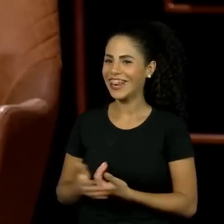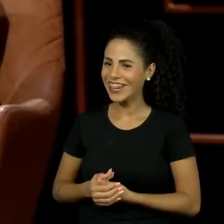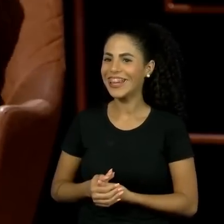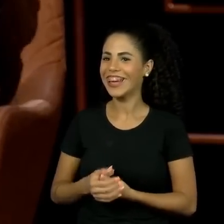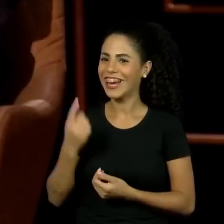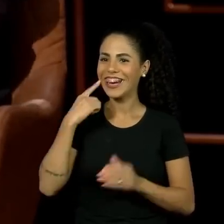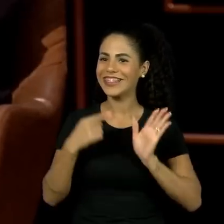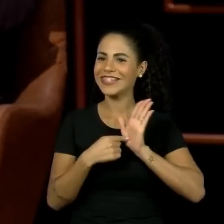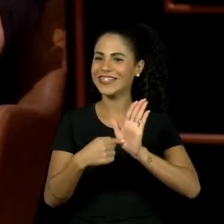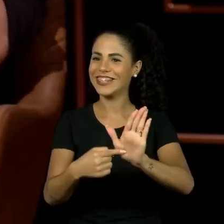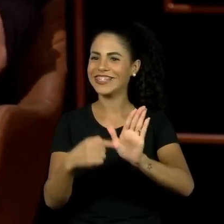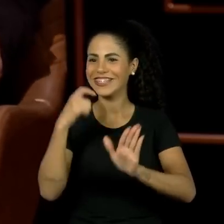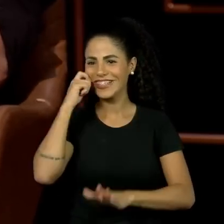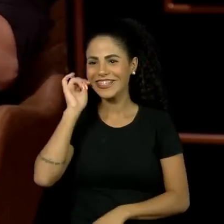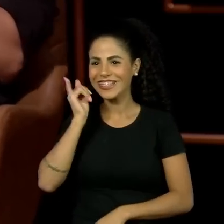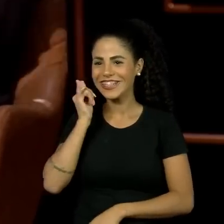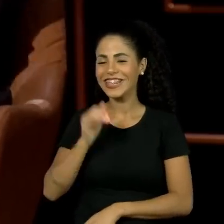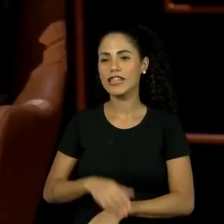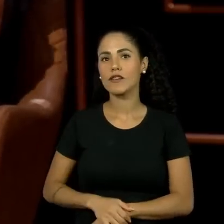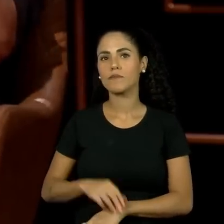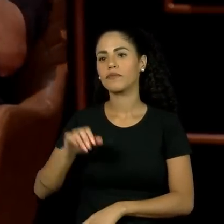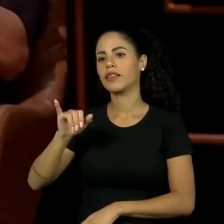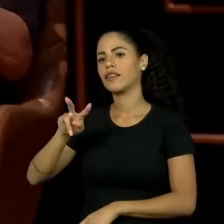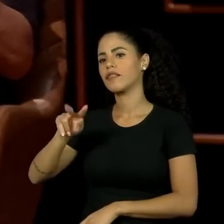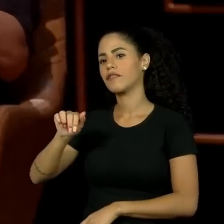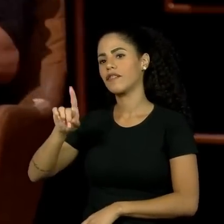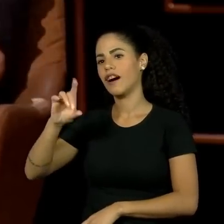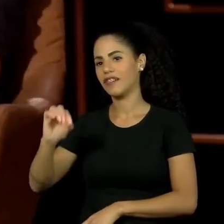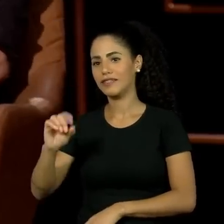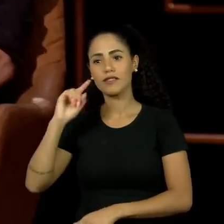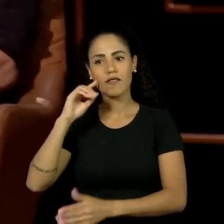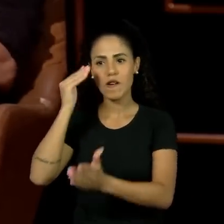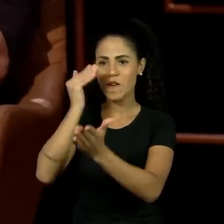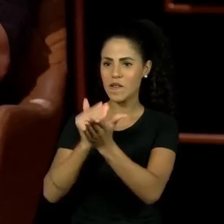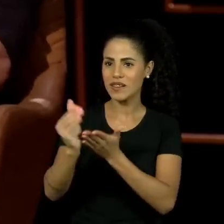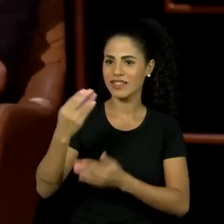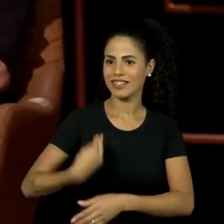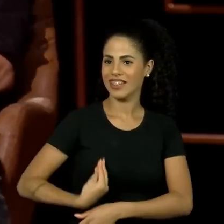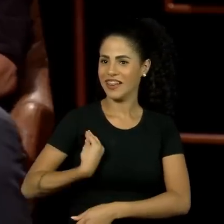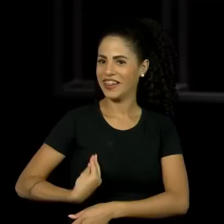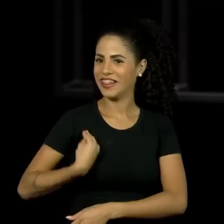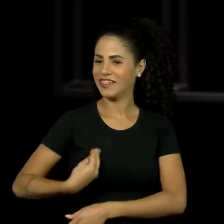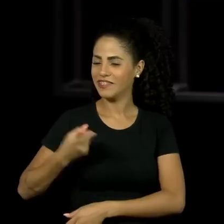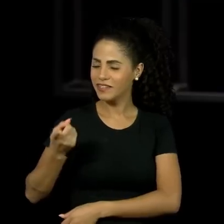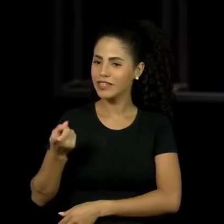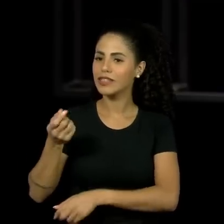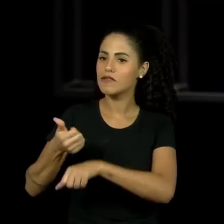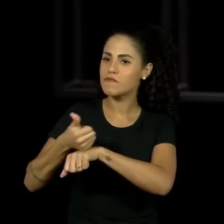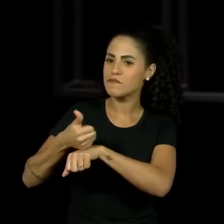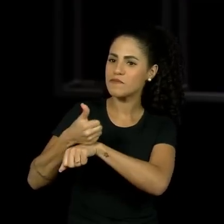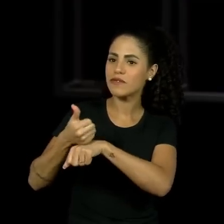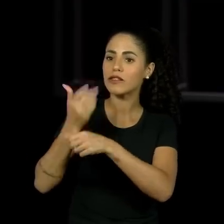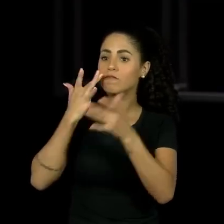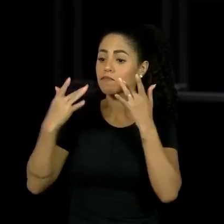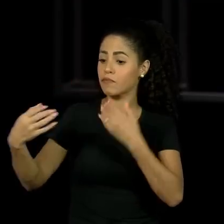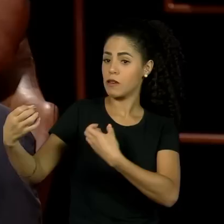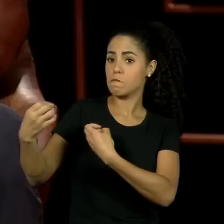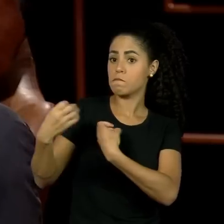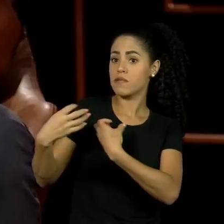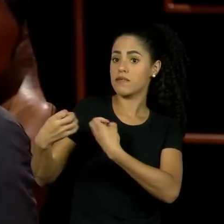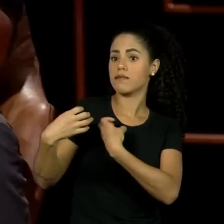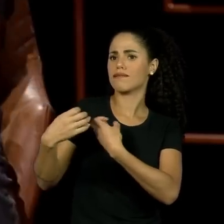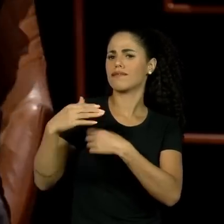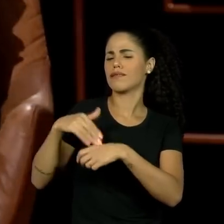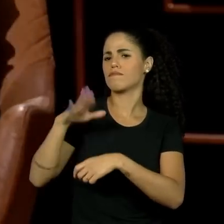só. Então, Ivaldo é o início da minha vida, é o início da minha carreira, né? Ele ensina, mais